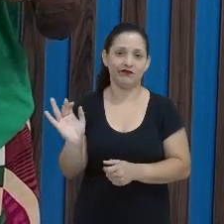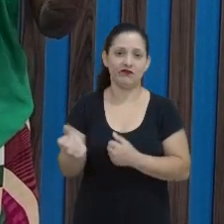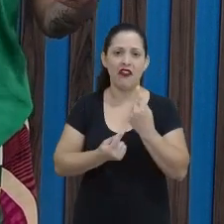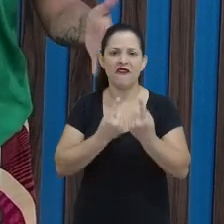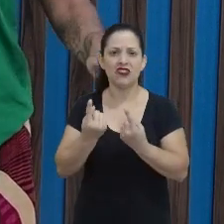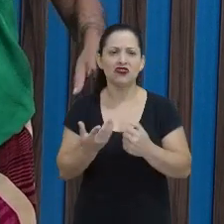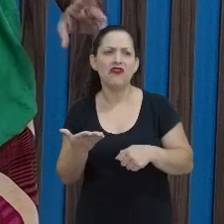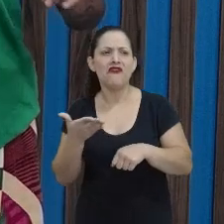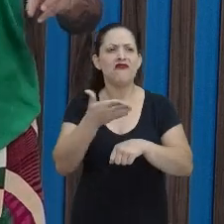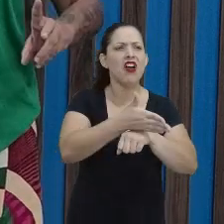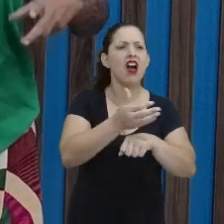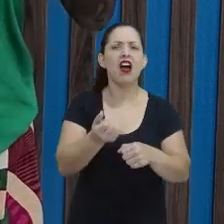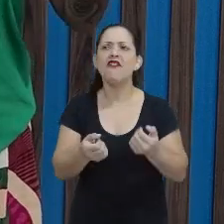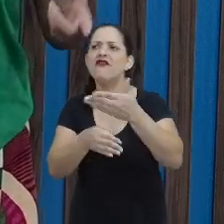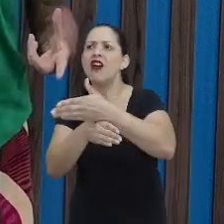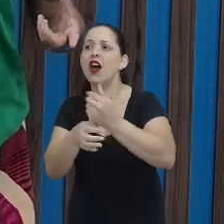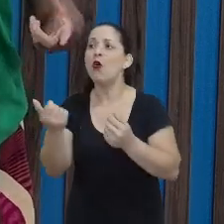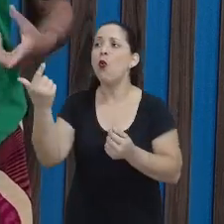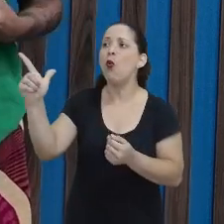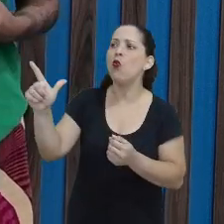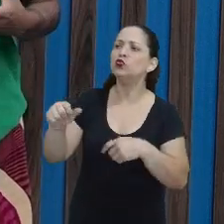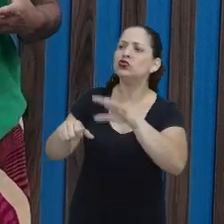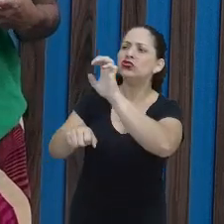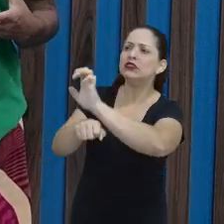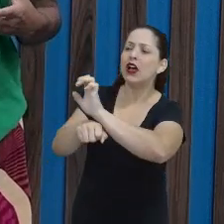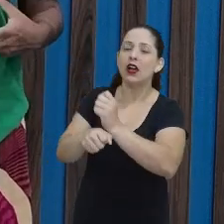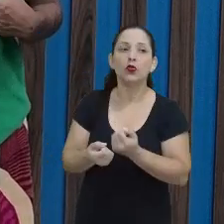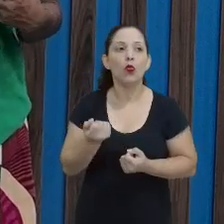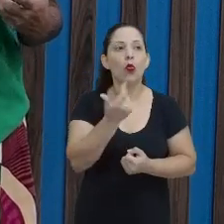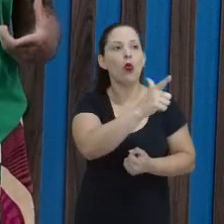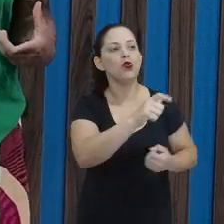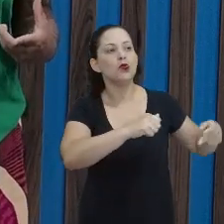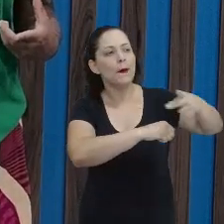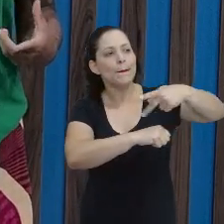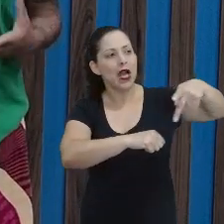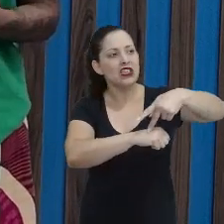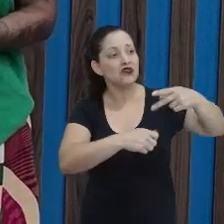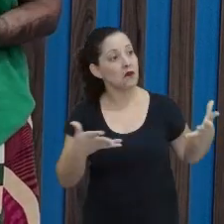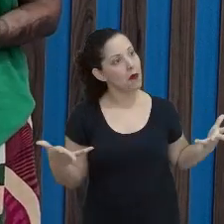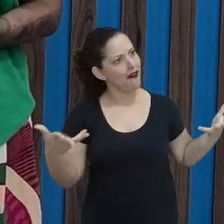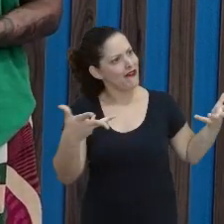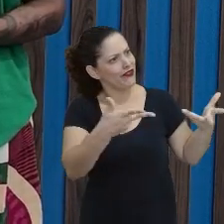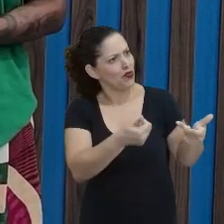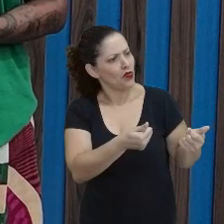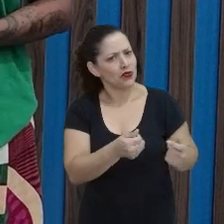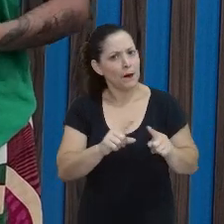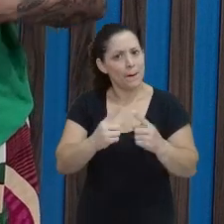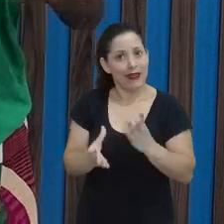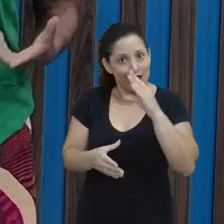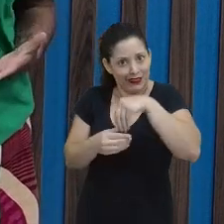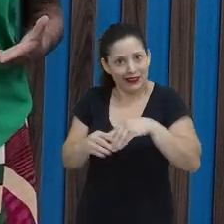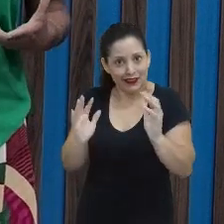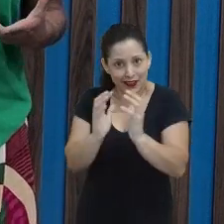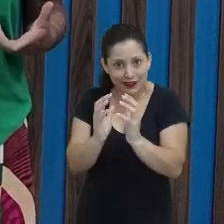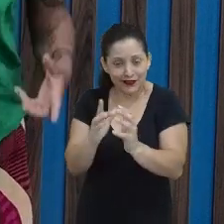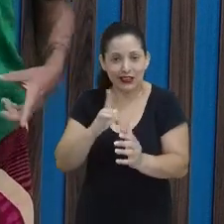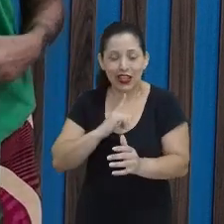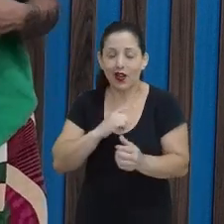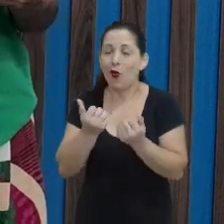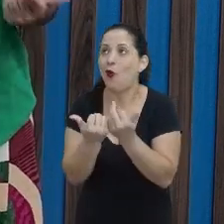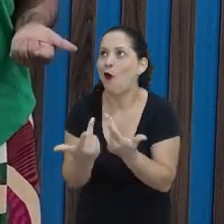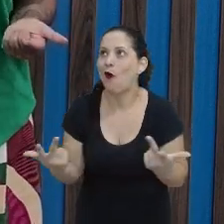outras cidades ou vai para outros países e diz: nossa, que incrível que nesse país tem isso. E no nosso tem. E tem muito mais. E